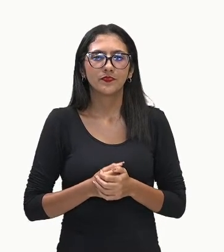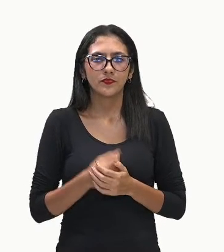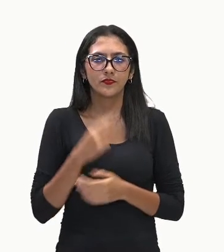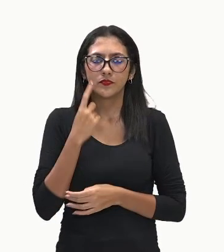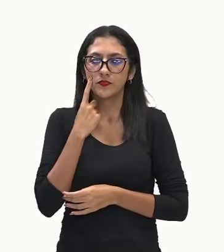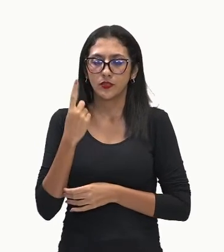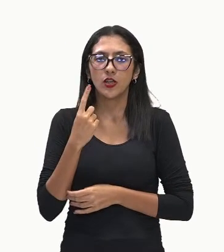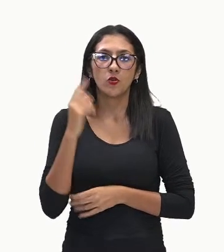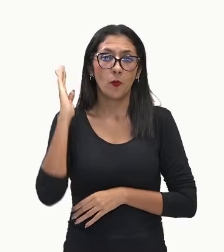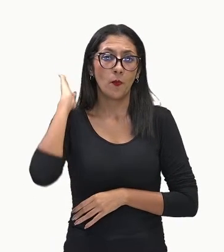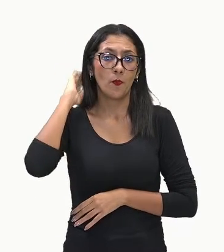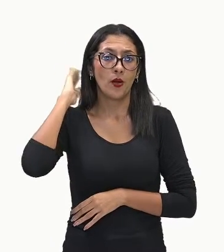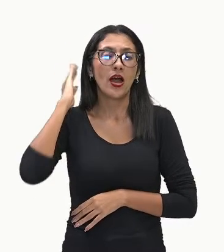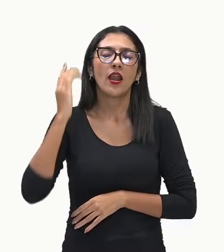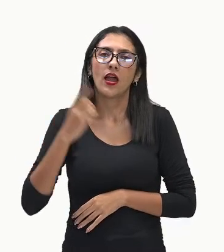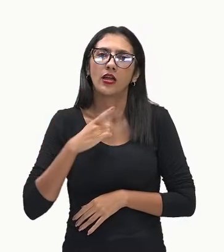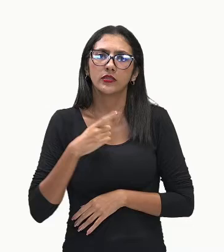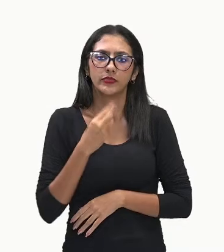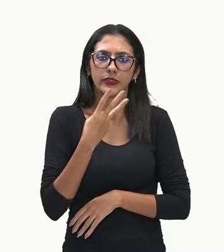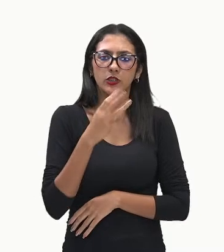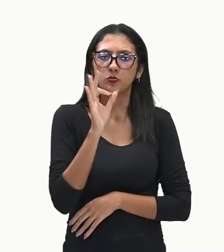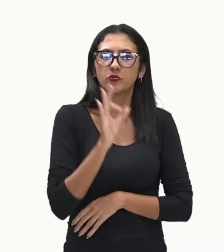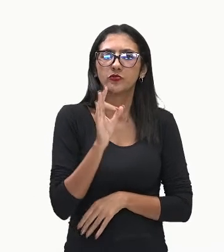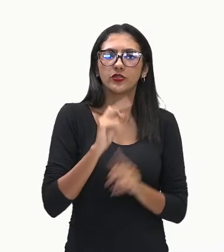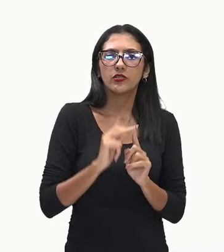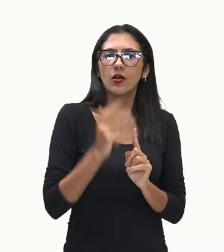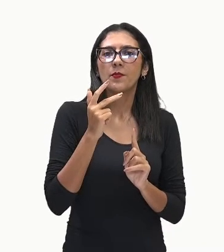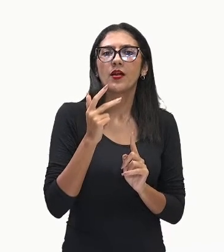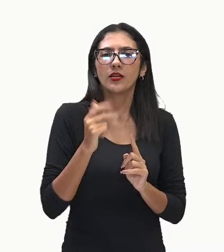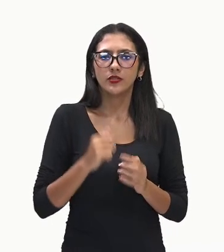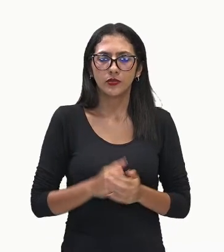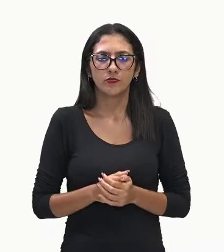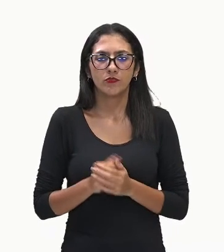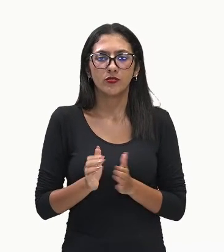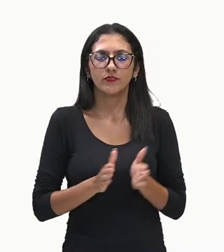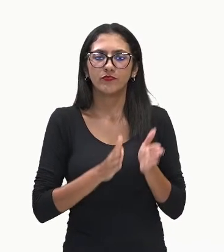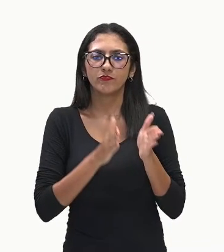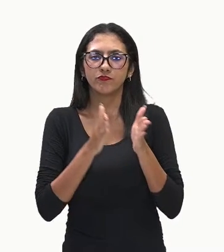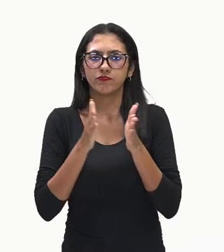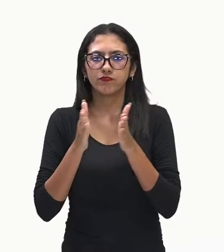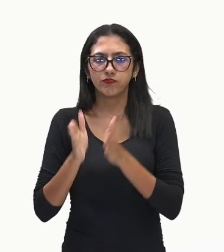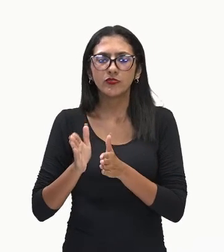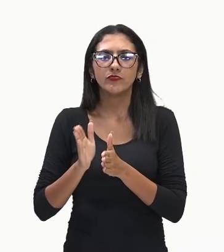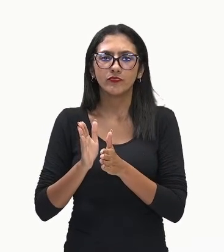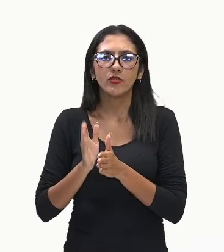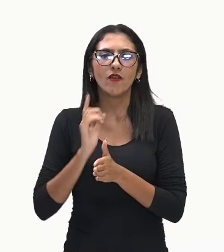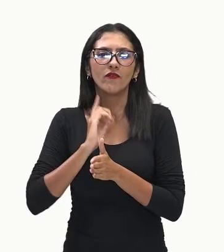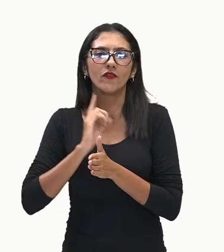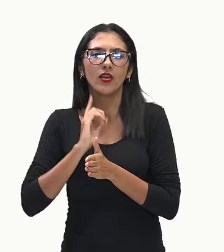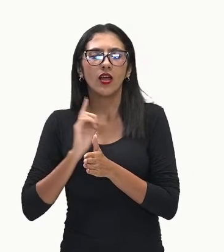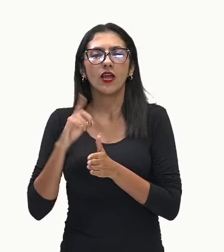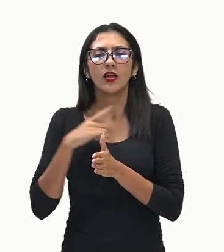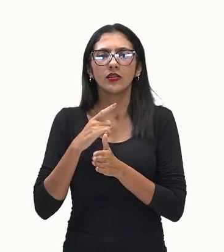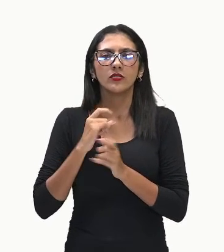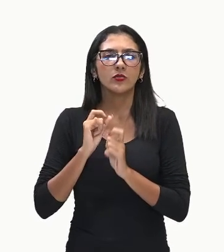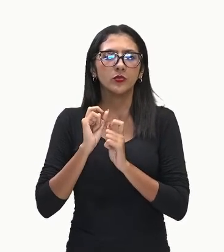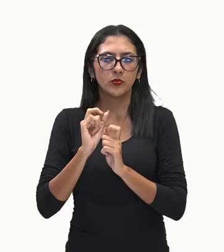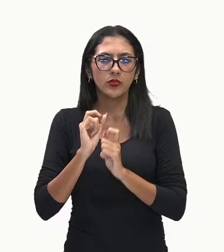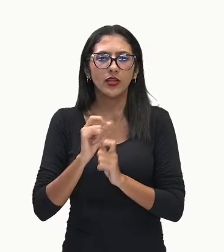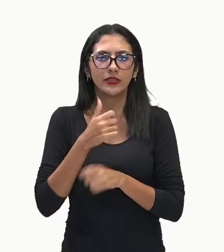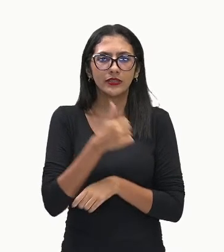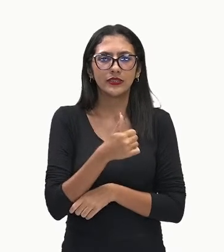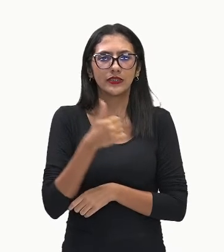de 3%. No Mato Grosso, o aumento foi de 114%. Observe que saiu,